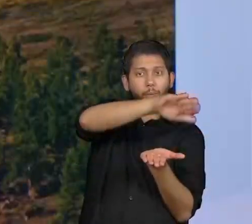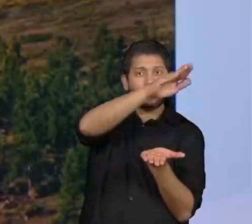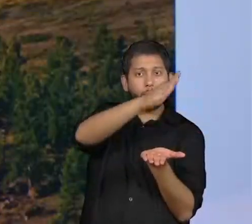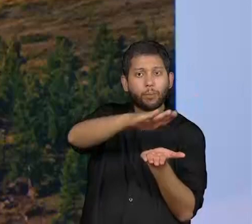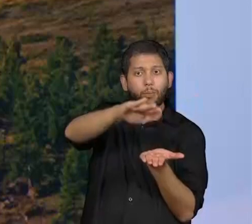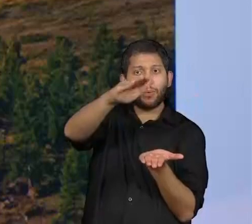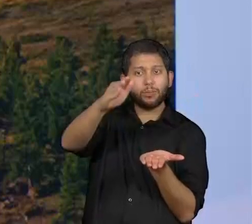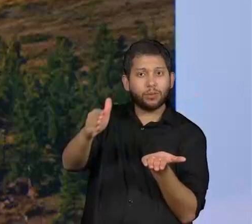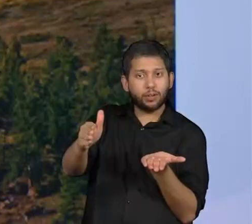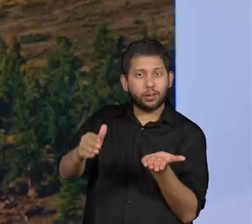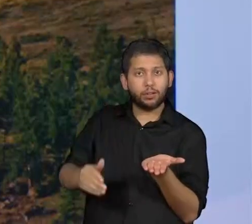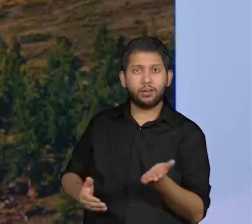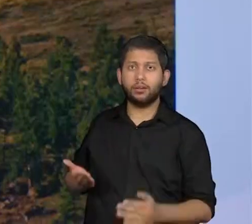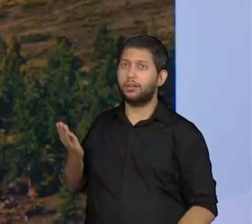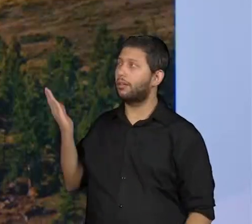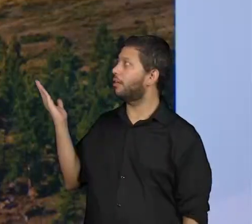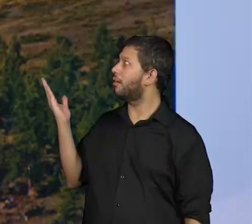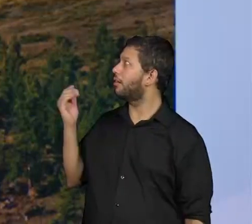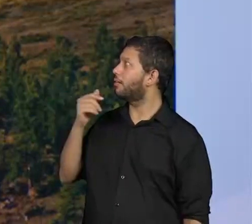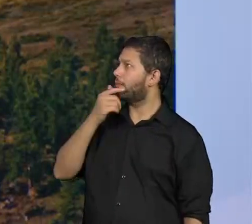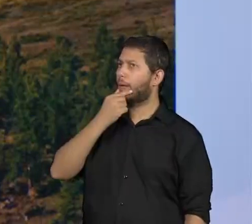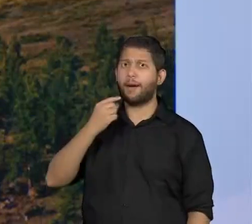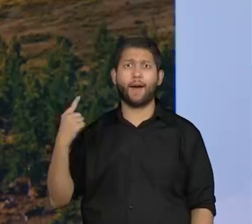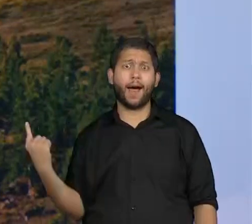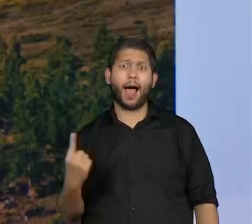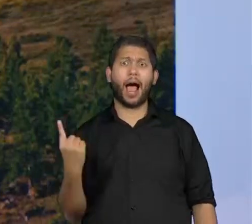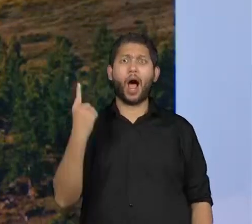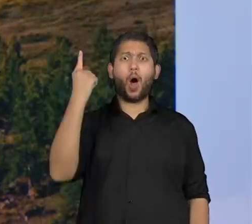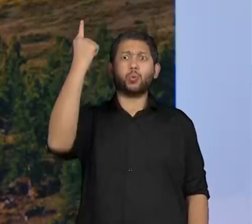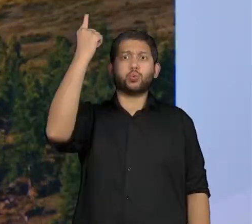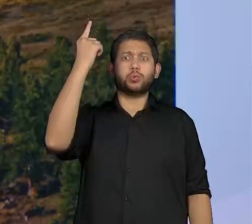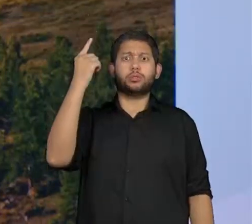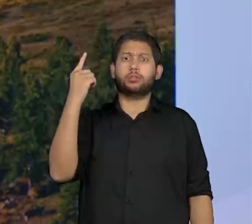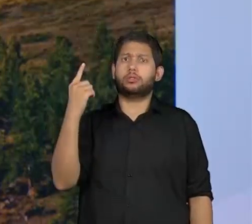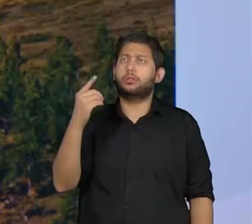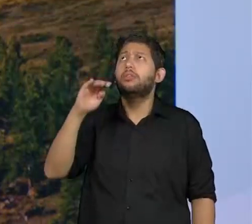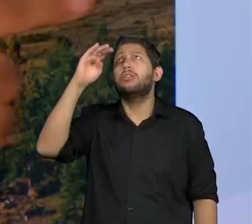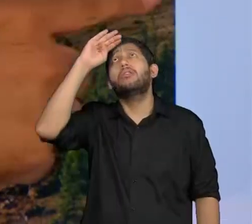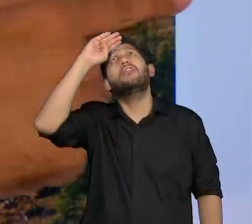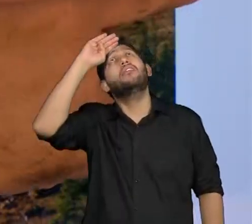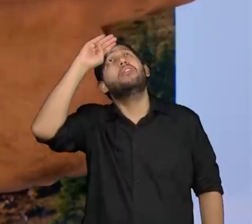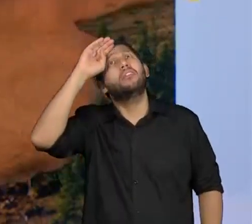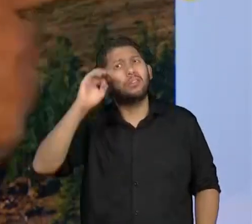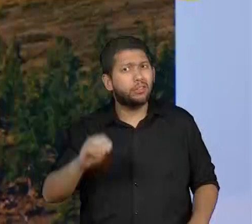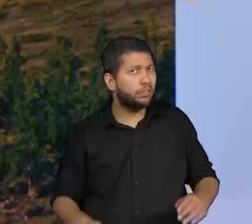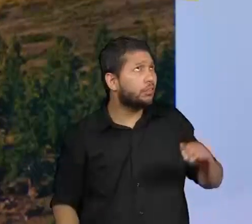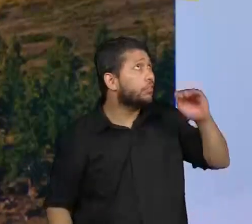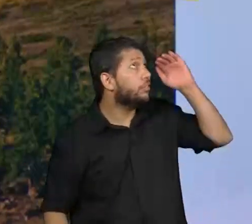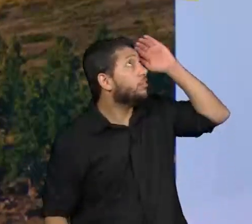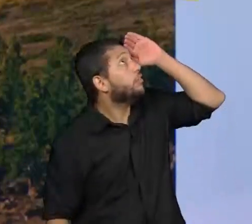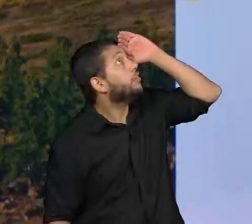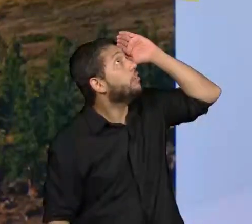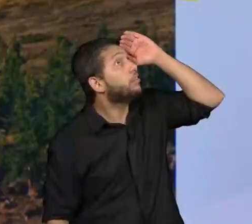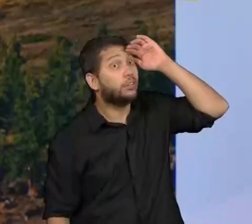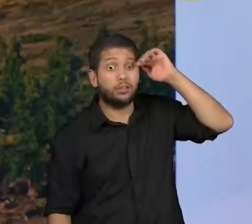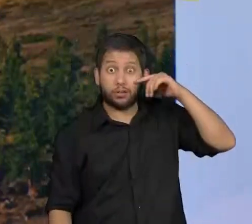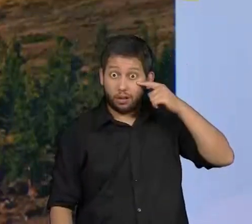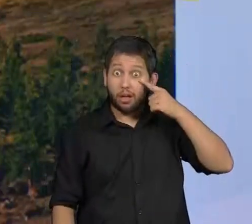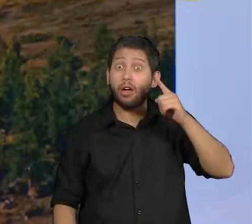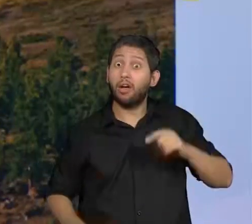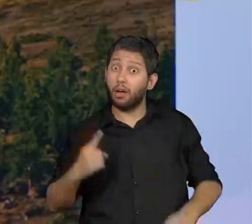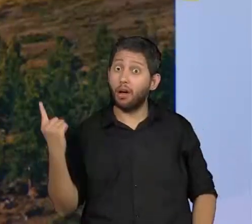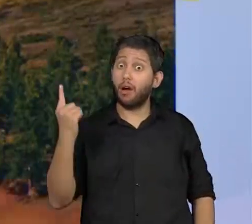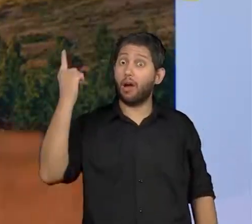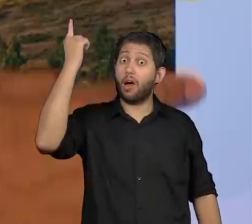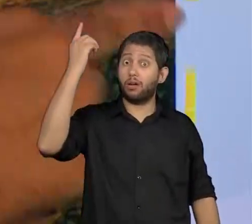diferença, pessoal. Muito mais alto, muito mais imponente do que esse outra parte aqui, certo? Então a